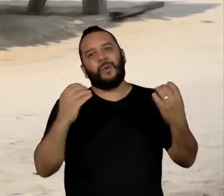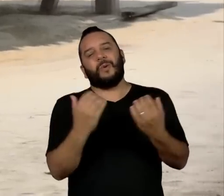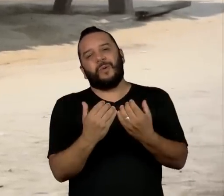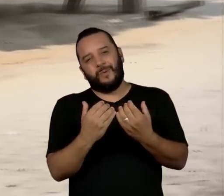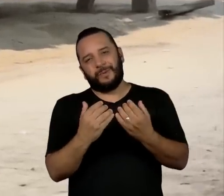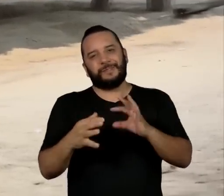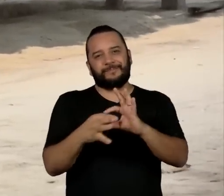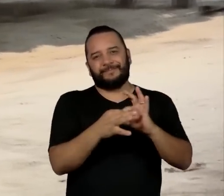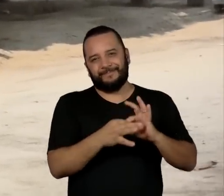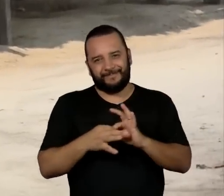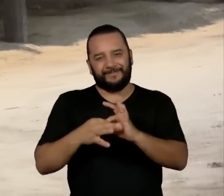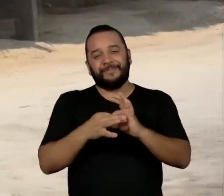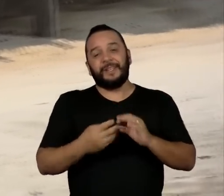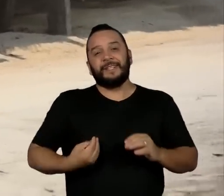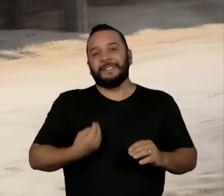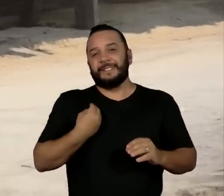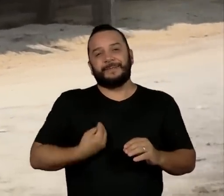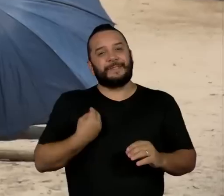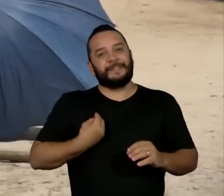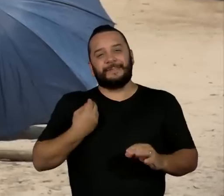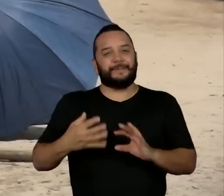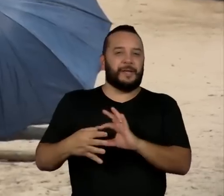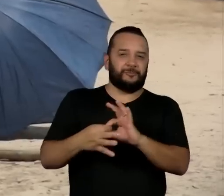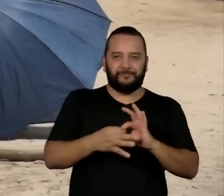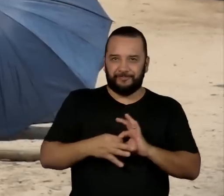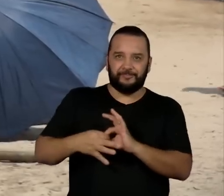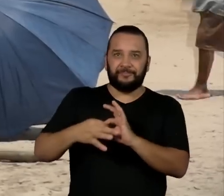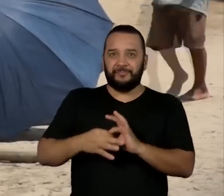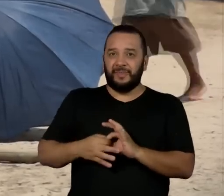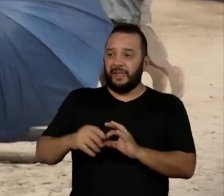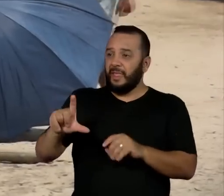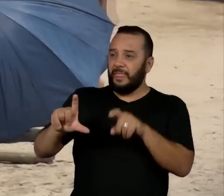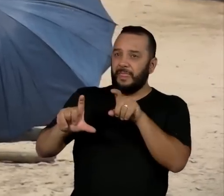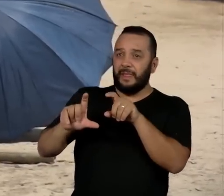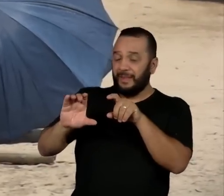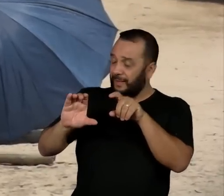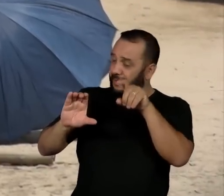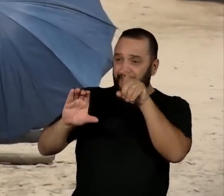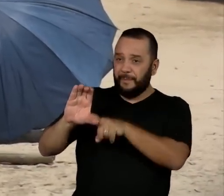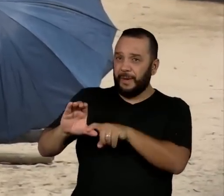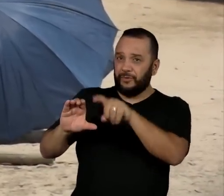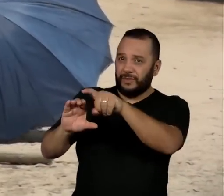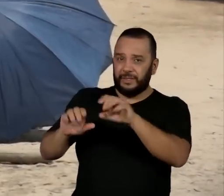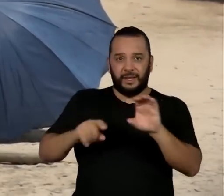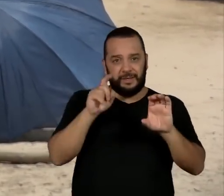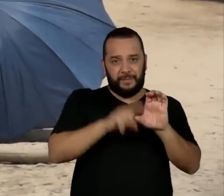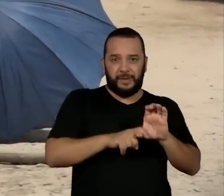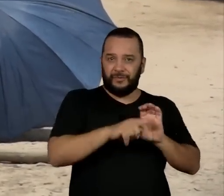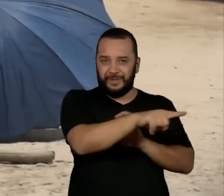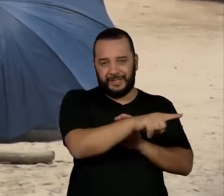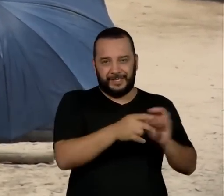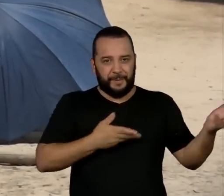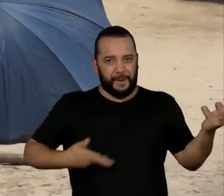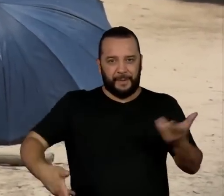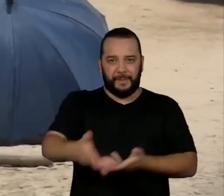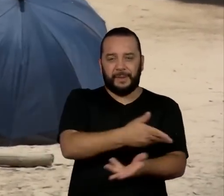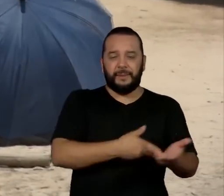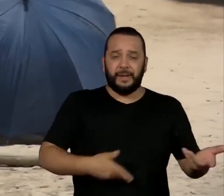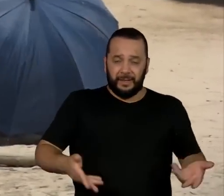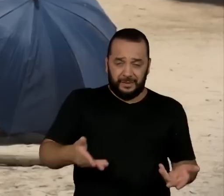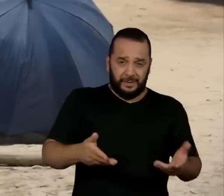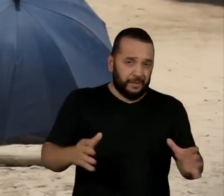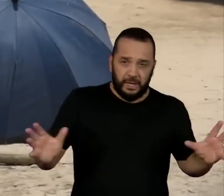Arinos. Quando eu fui vendo o processo de produção desse colar, eu percebi que não é só um colar, é o